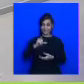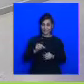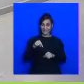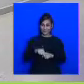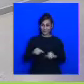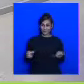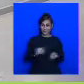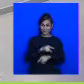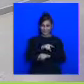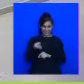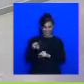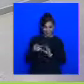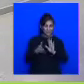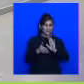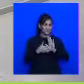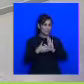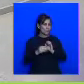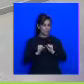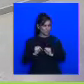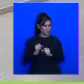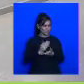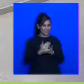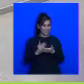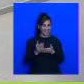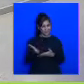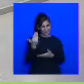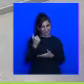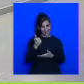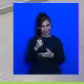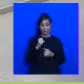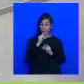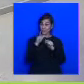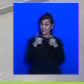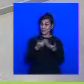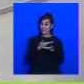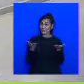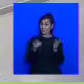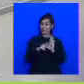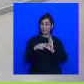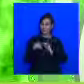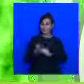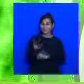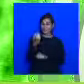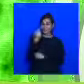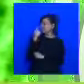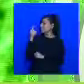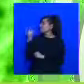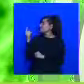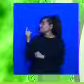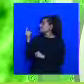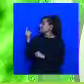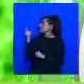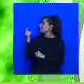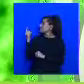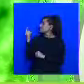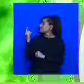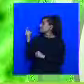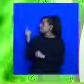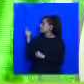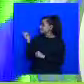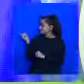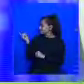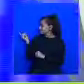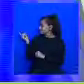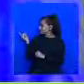Logo aqui tudo pronto, e é por aí. Apostas em mãos, podemos começar? Vamos lá, boa sorte para você. Bolas posicionadas,